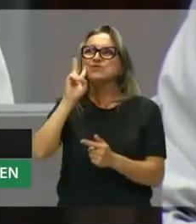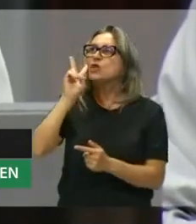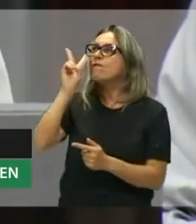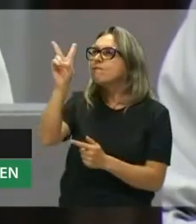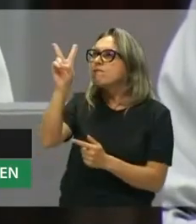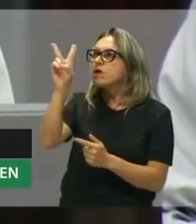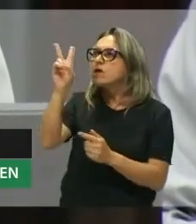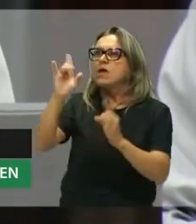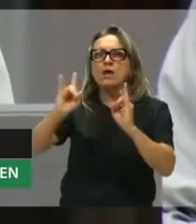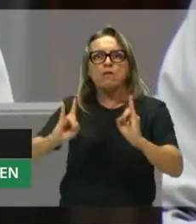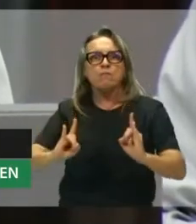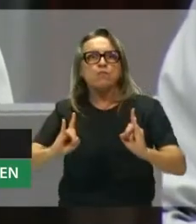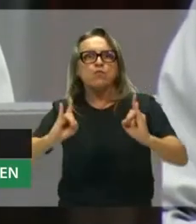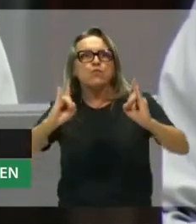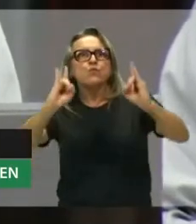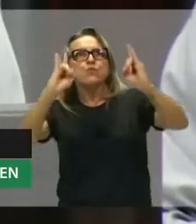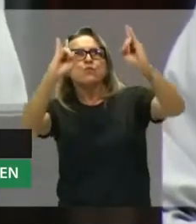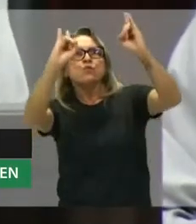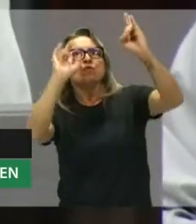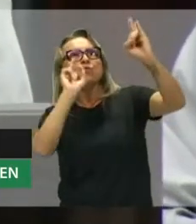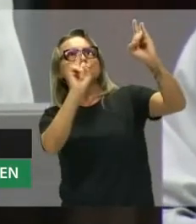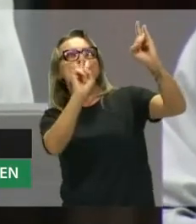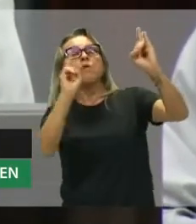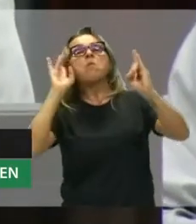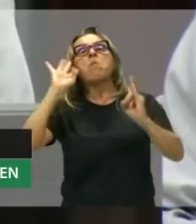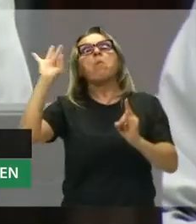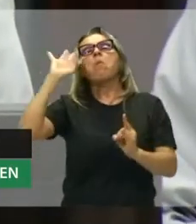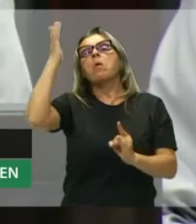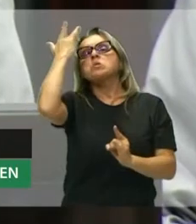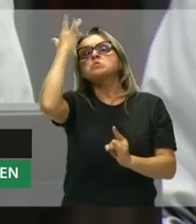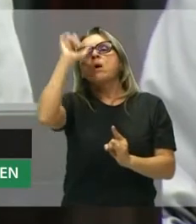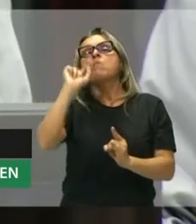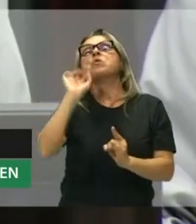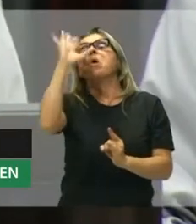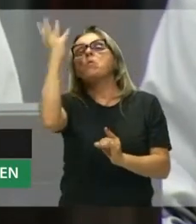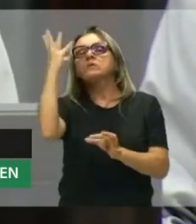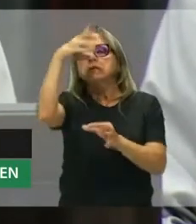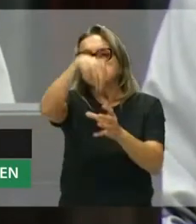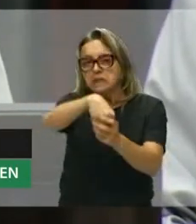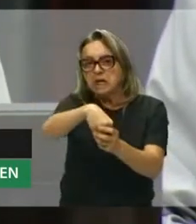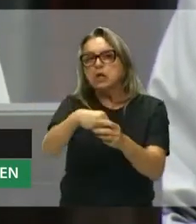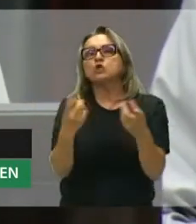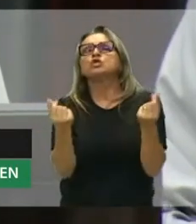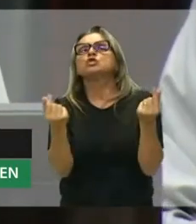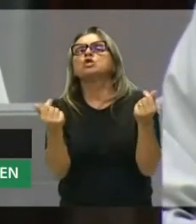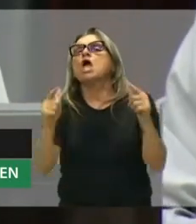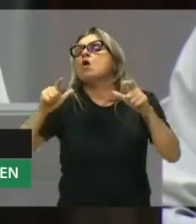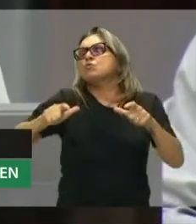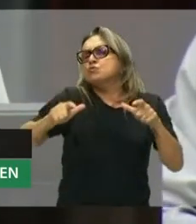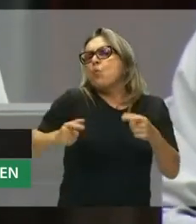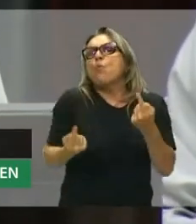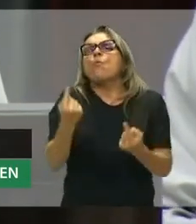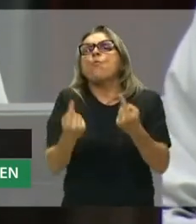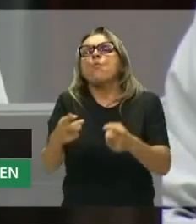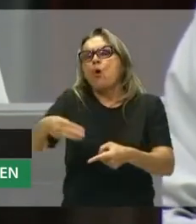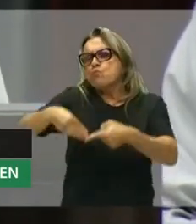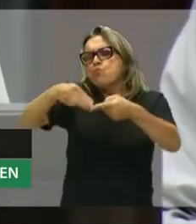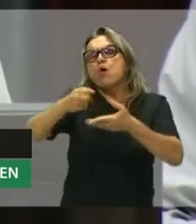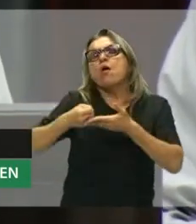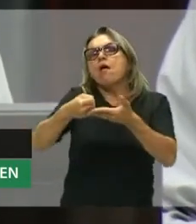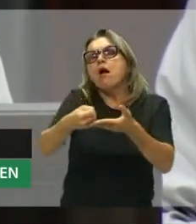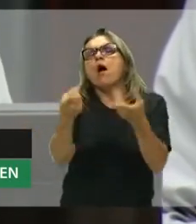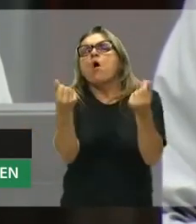que tem lá dentro, o que acontece, quais os recursos, de onde vem, quais os municípios que ajudam, quanto vem do governo